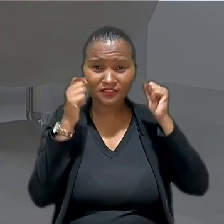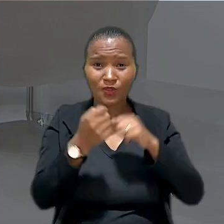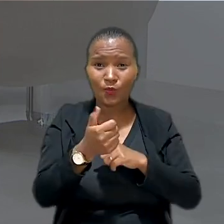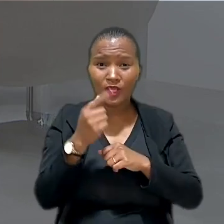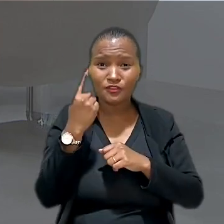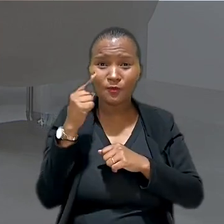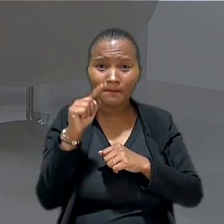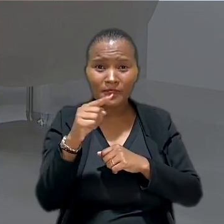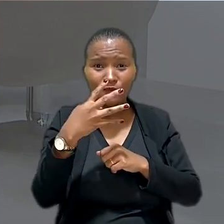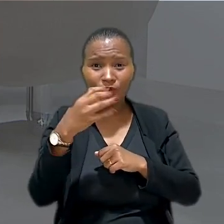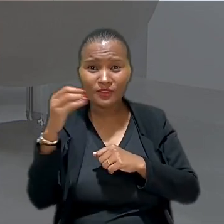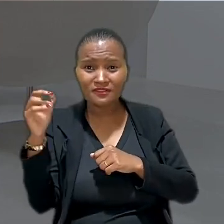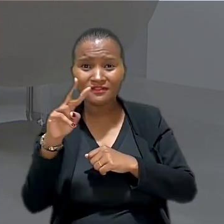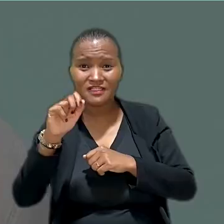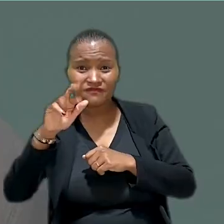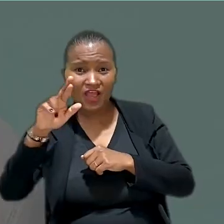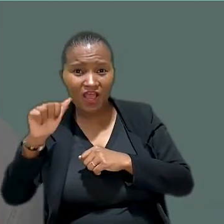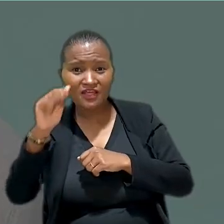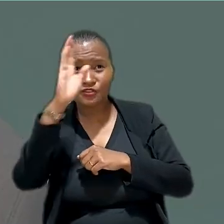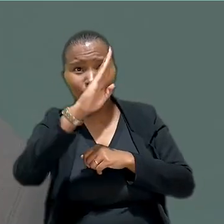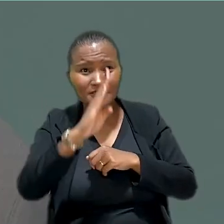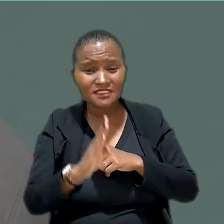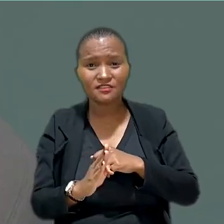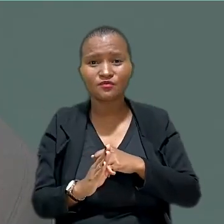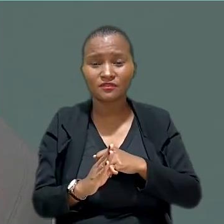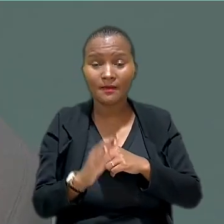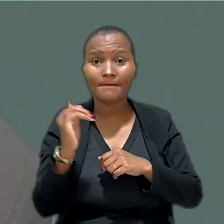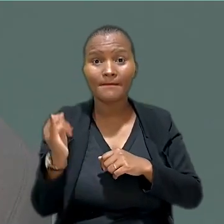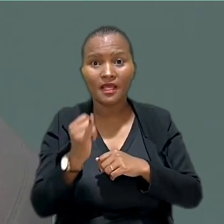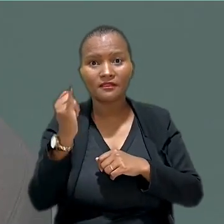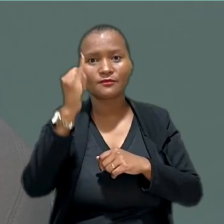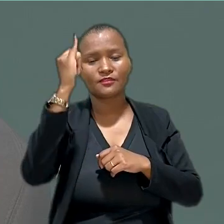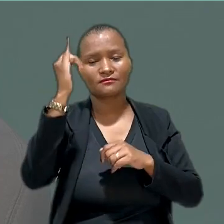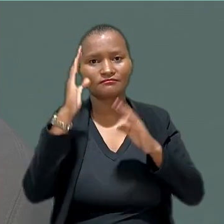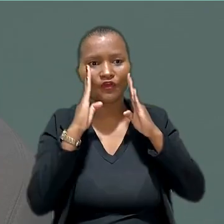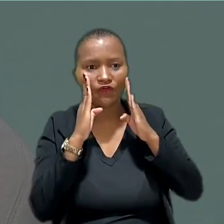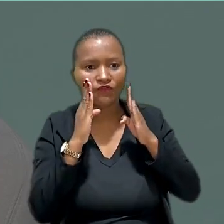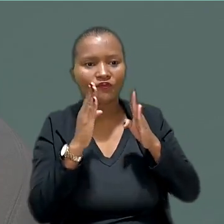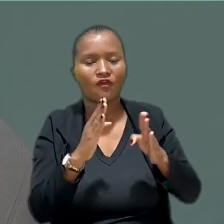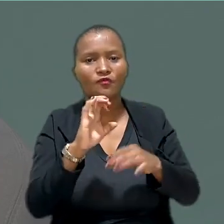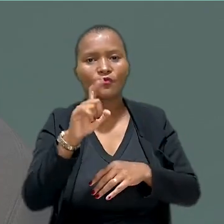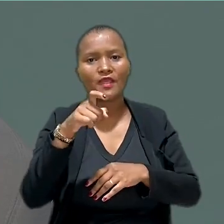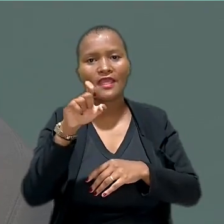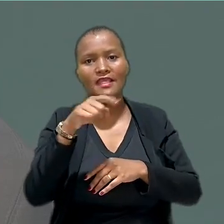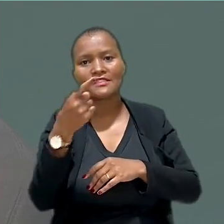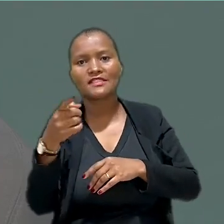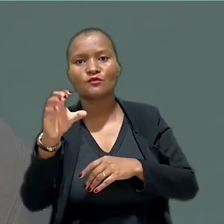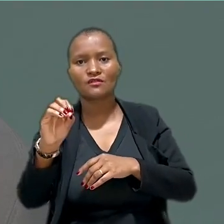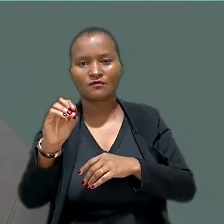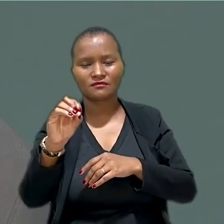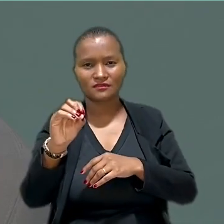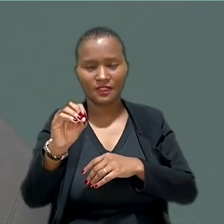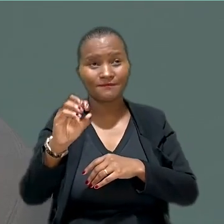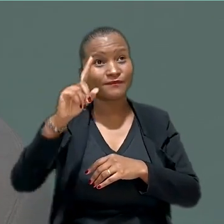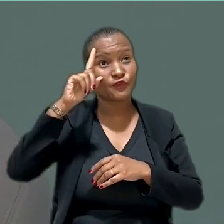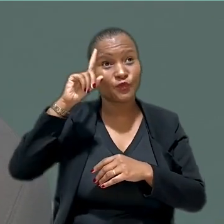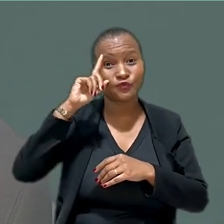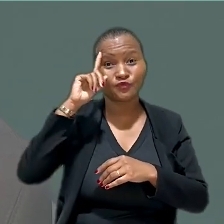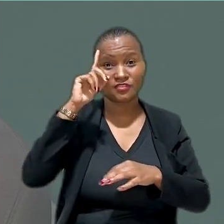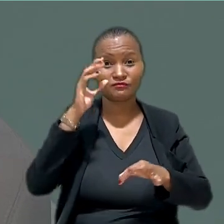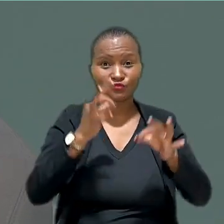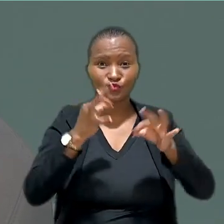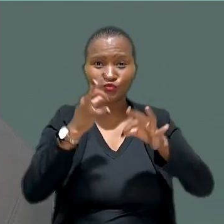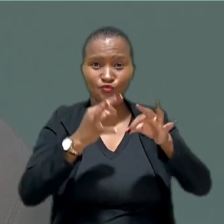1.400 varas pelo Brasil afora, para a importância da execução. diariamente, todos os vezes no